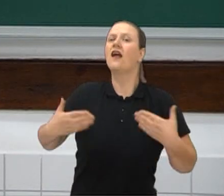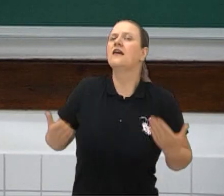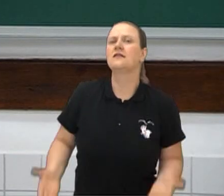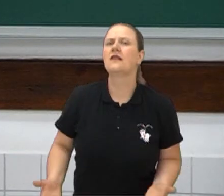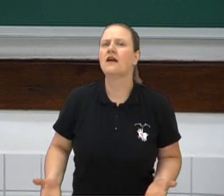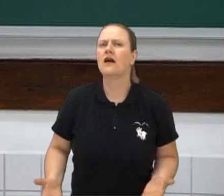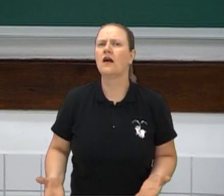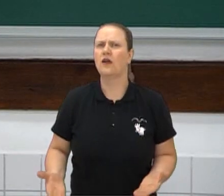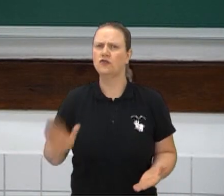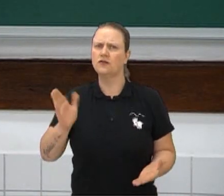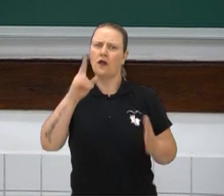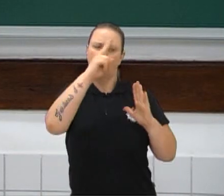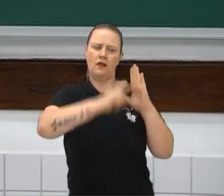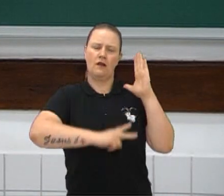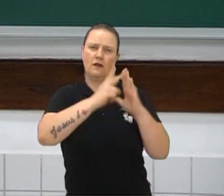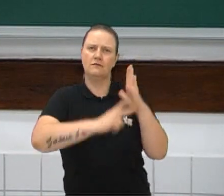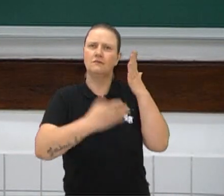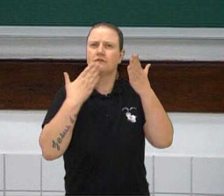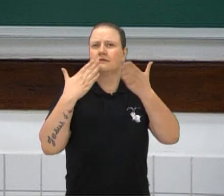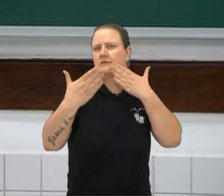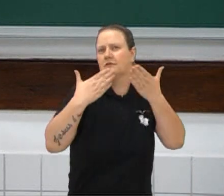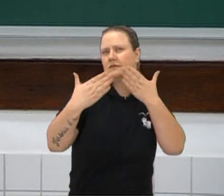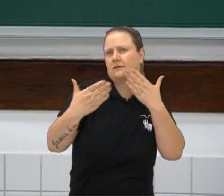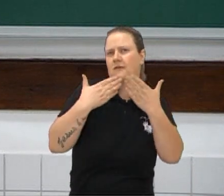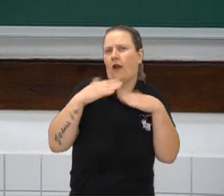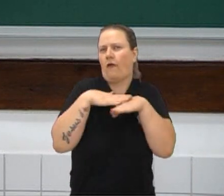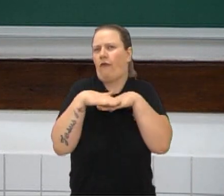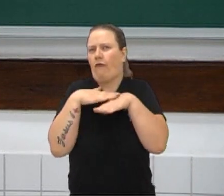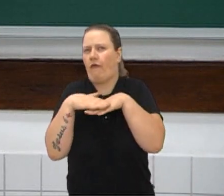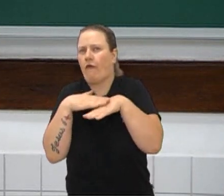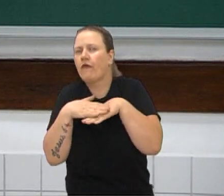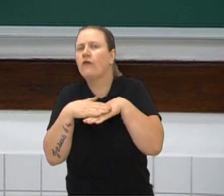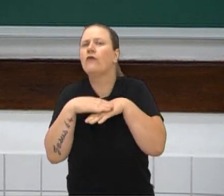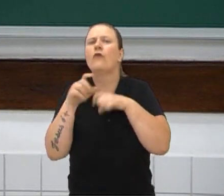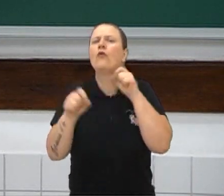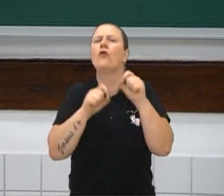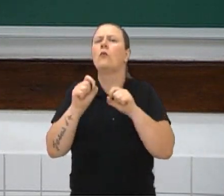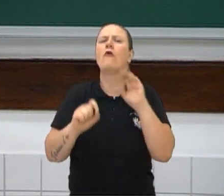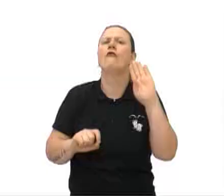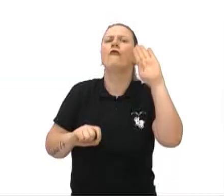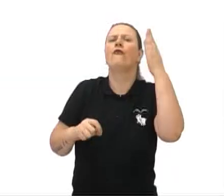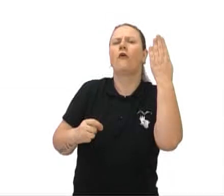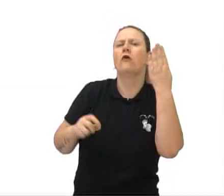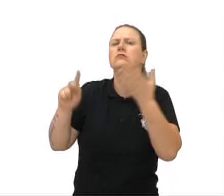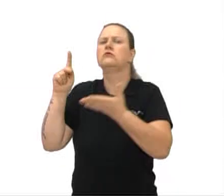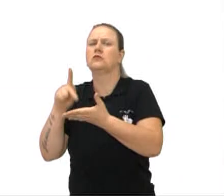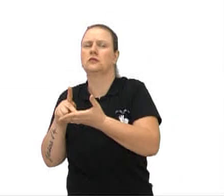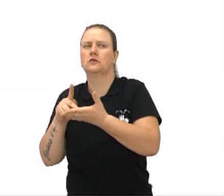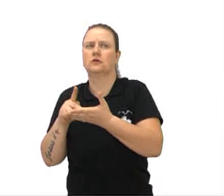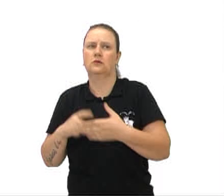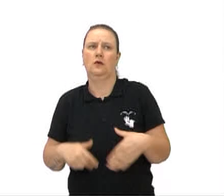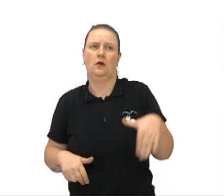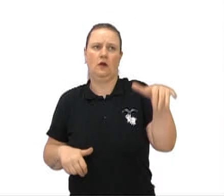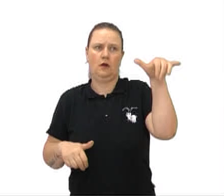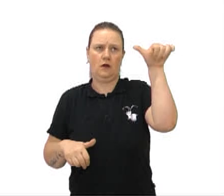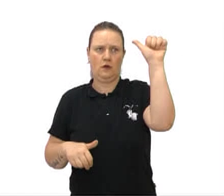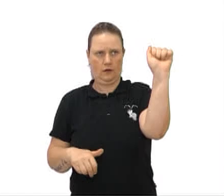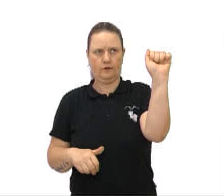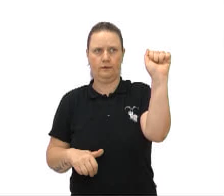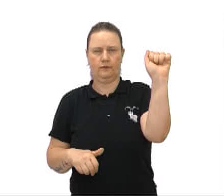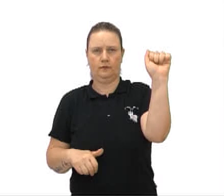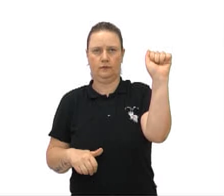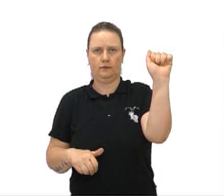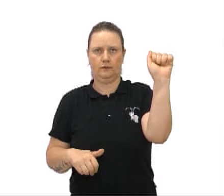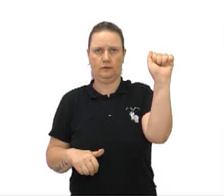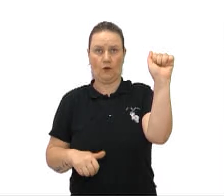Então, pessoal, conforme o que a gente leu no diálogo, né? Quais são as afirmações falsas? Lá, hoje é o primeiro